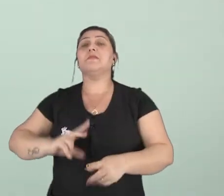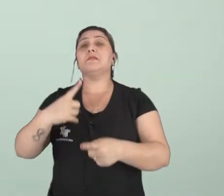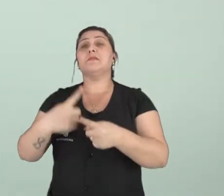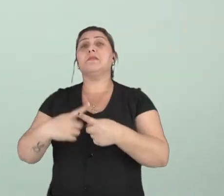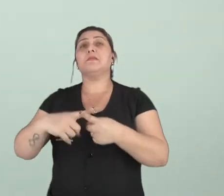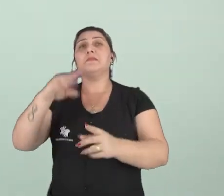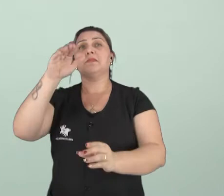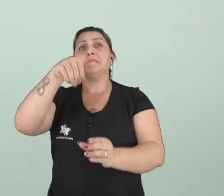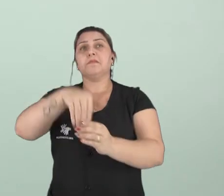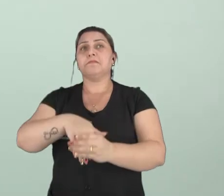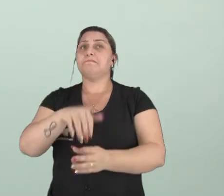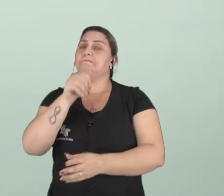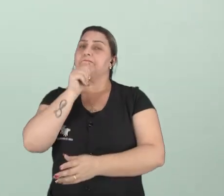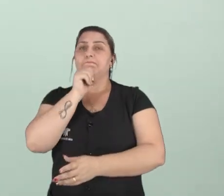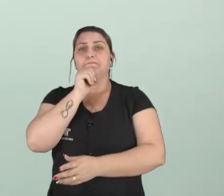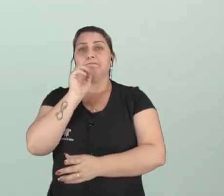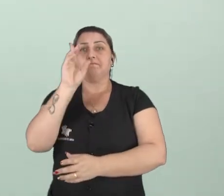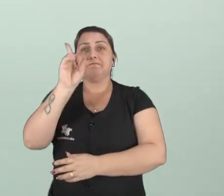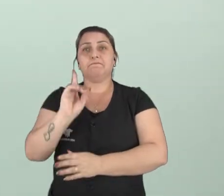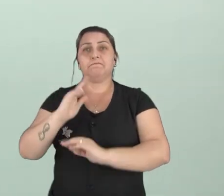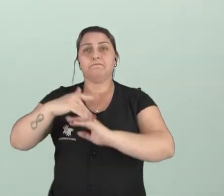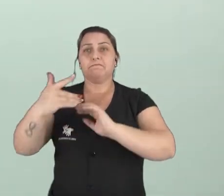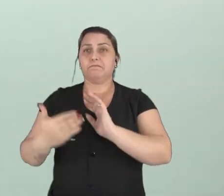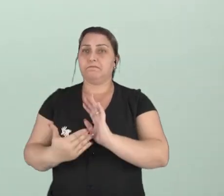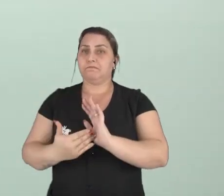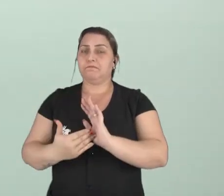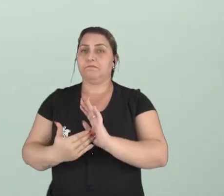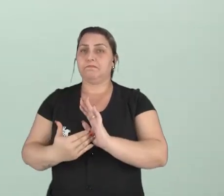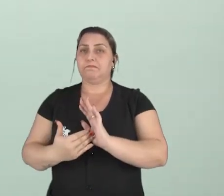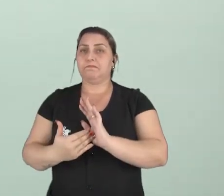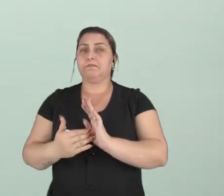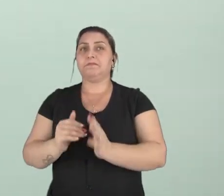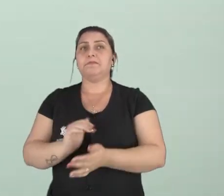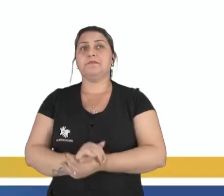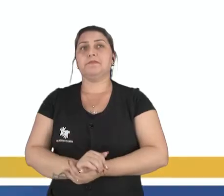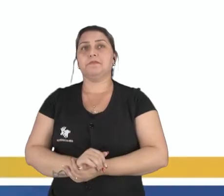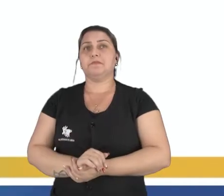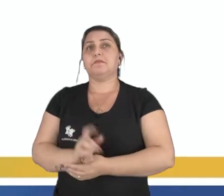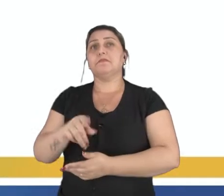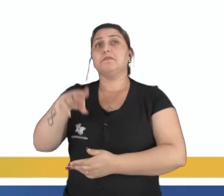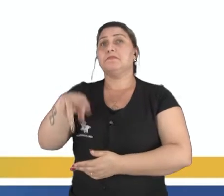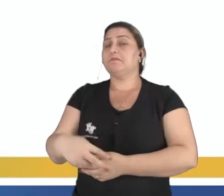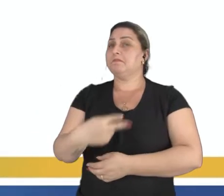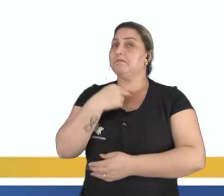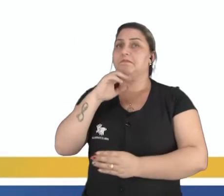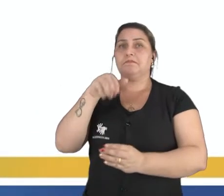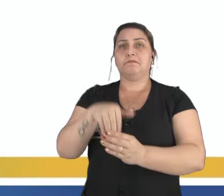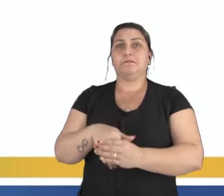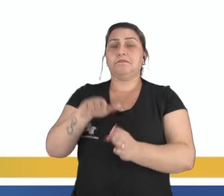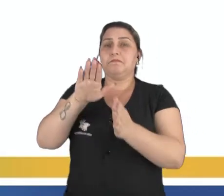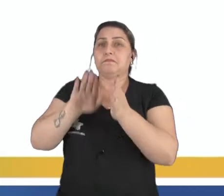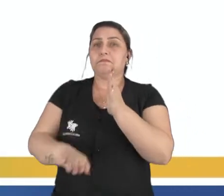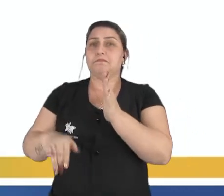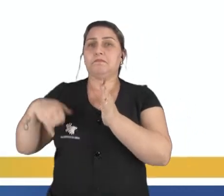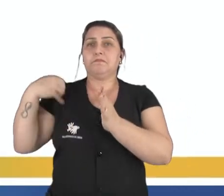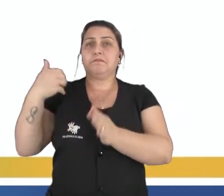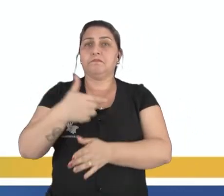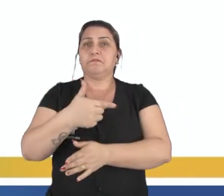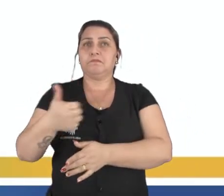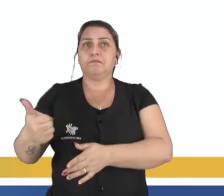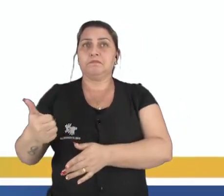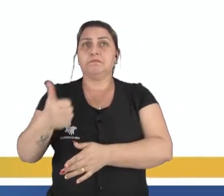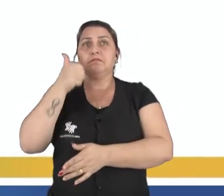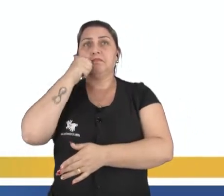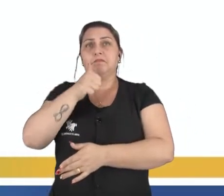o voto ainda não era direito de todos, não era universal, né? Quem não podia votar? Menores de 21